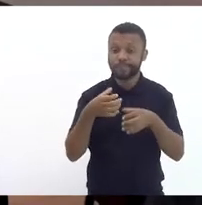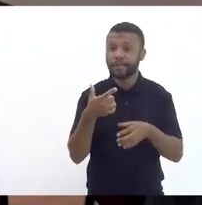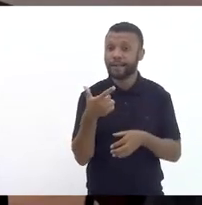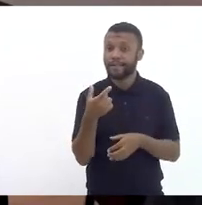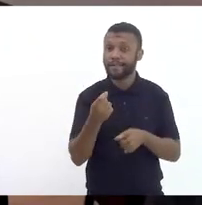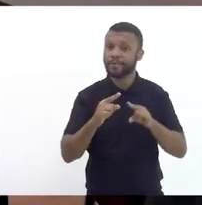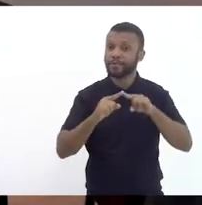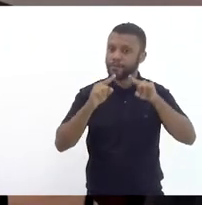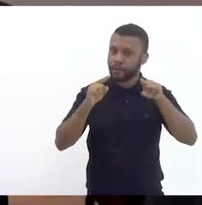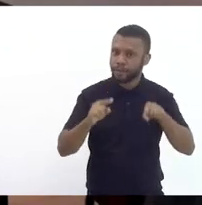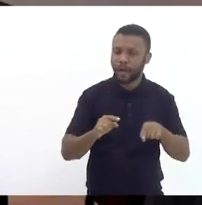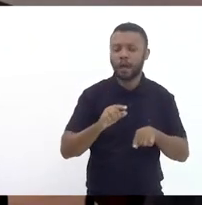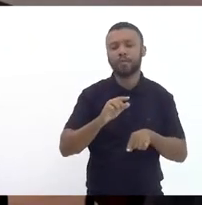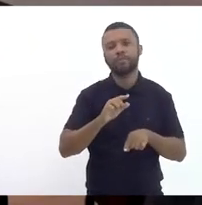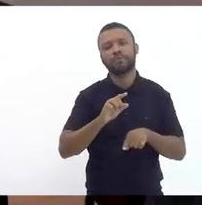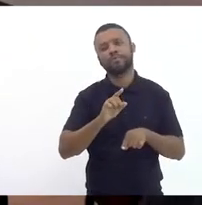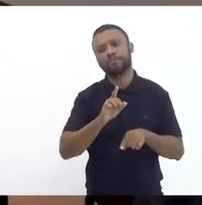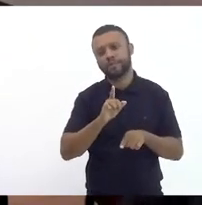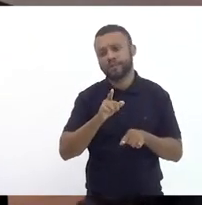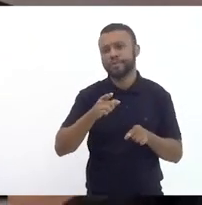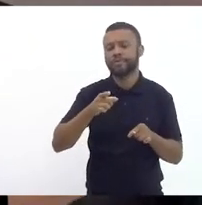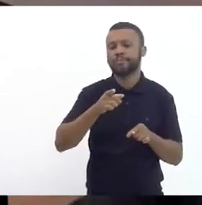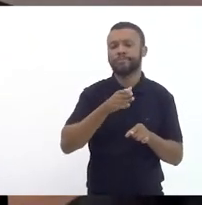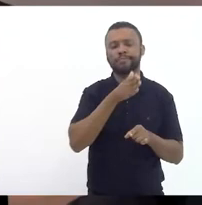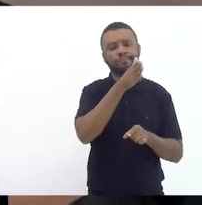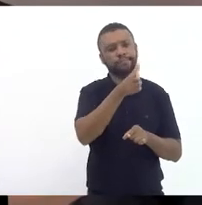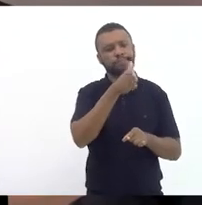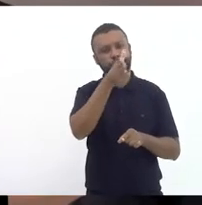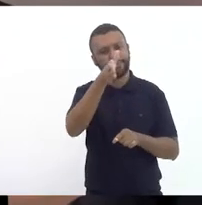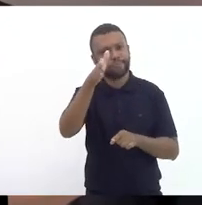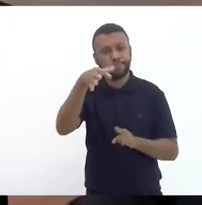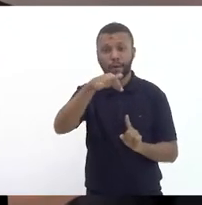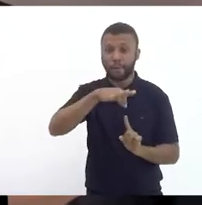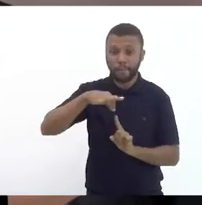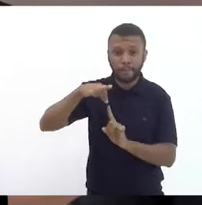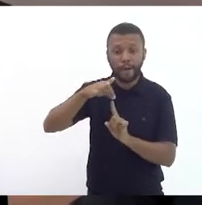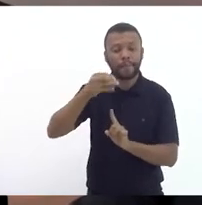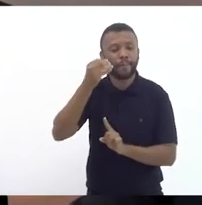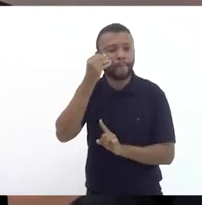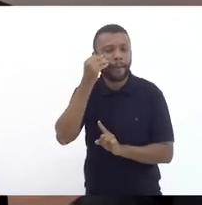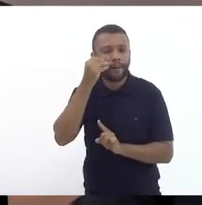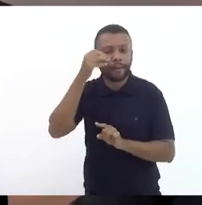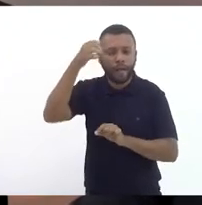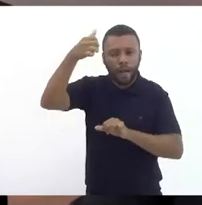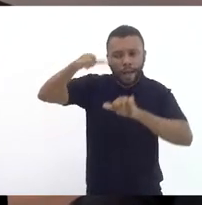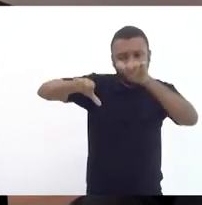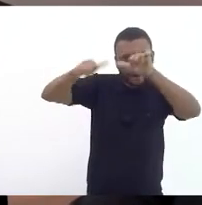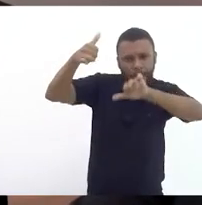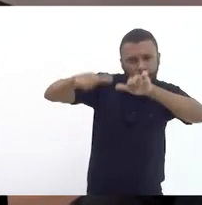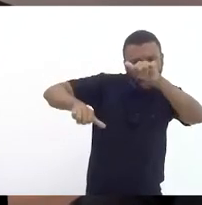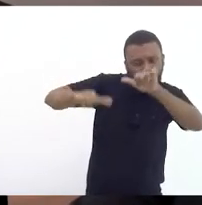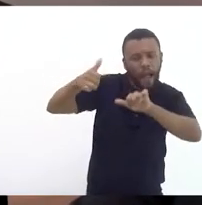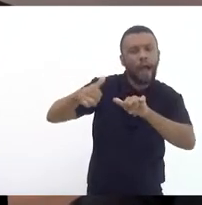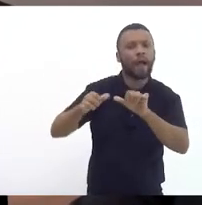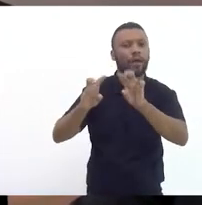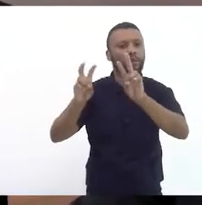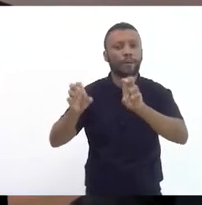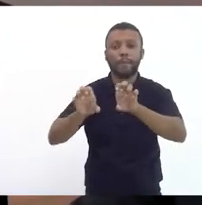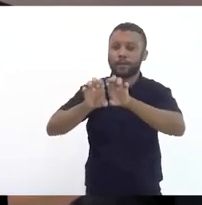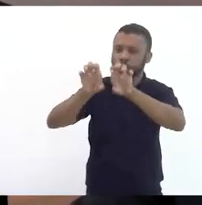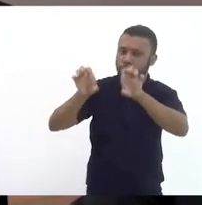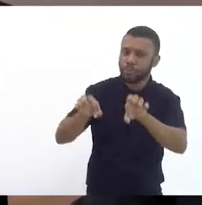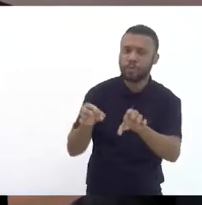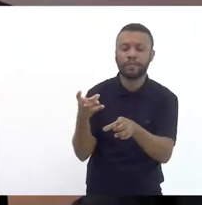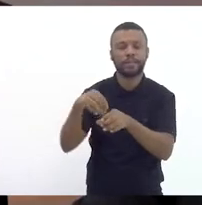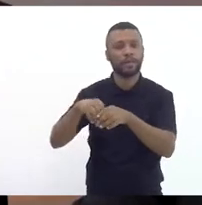20 agentes de estações que circulam pelas estações para verificar toda a questão de infraestrutura, de locais